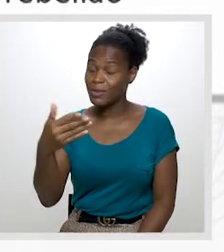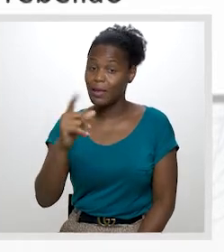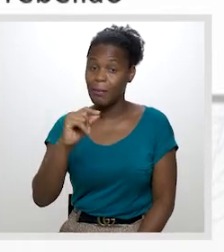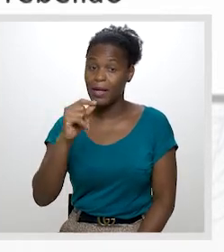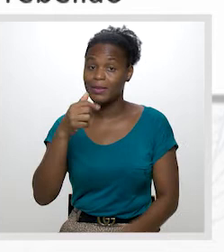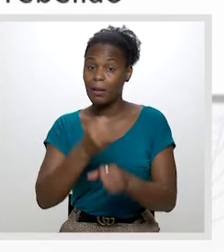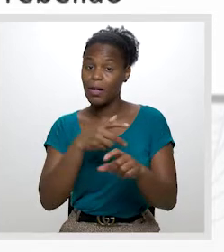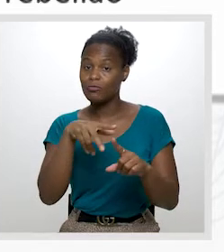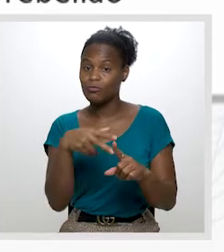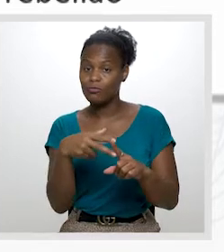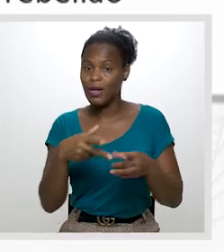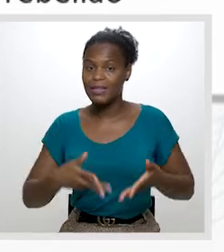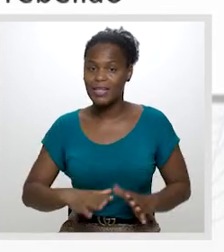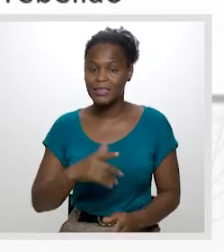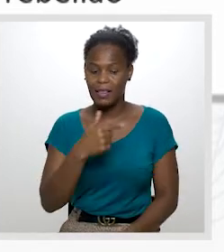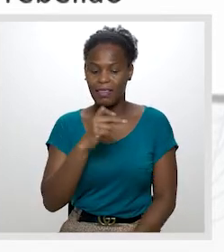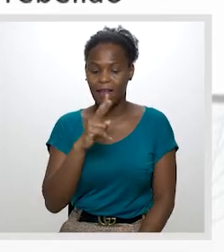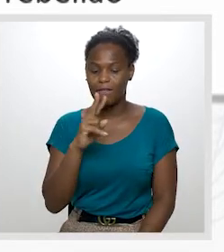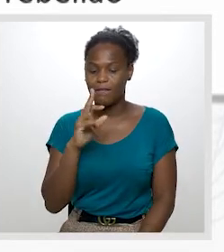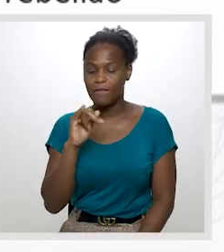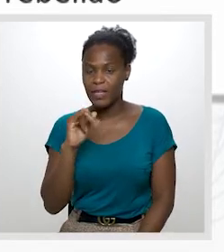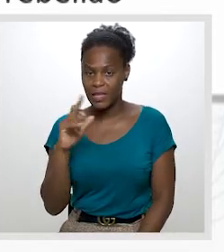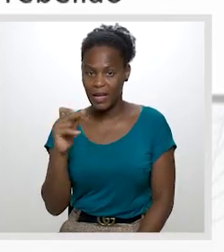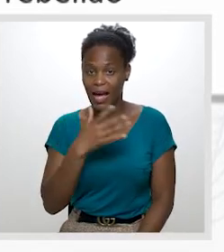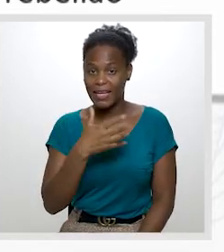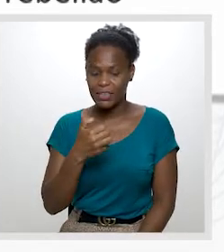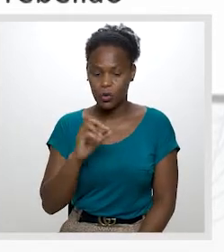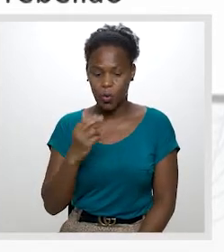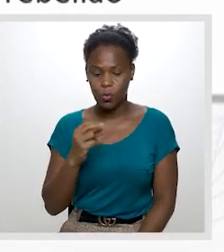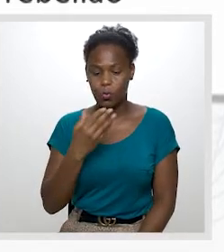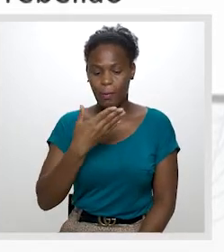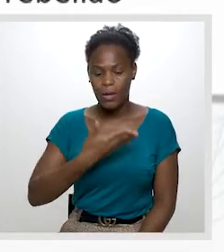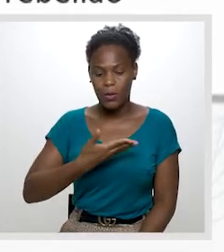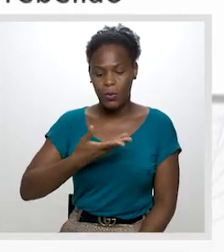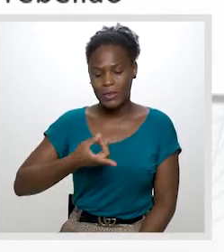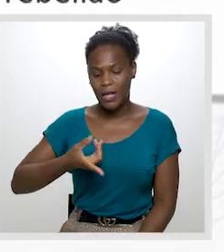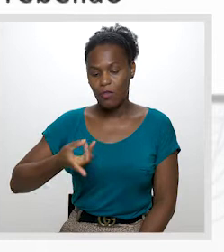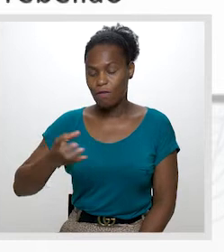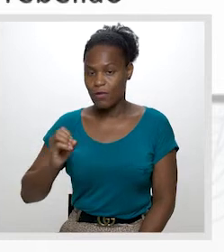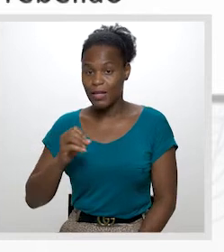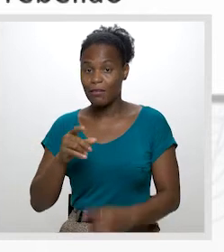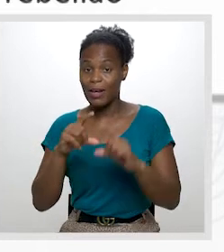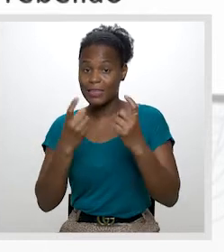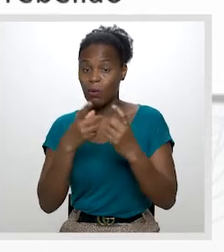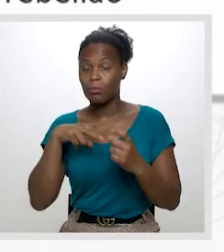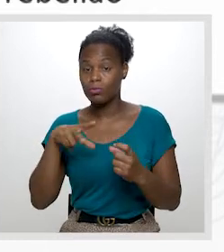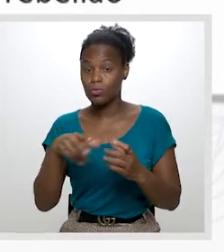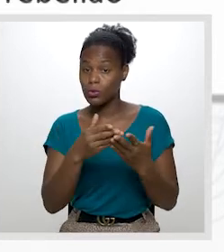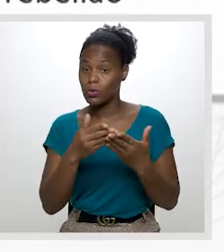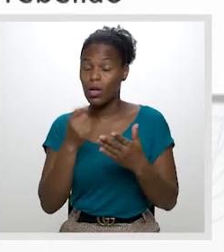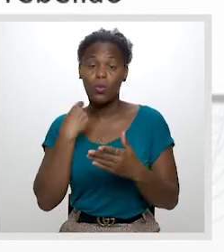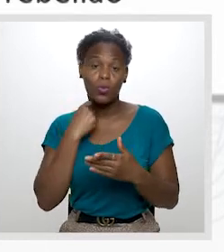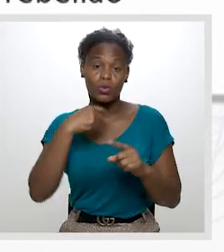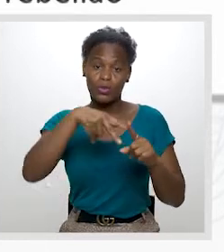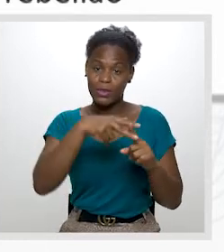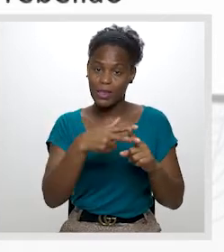engenheiro. Nasceu em Tavira em 15 de outubro de 1890. Fez o liceu em